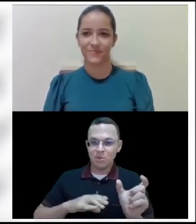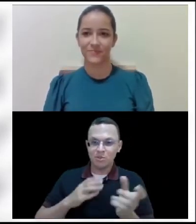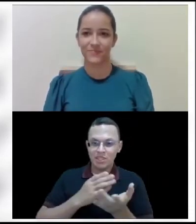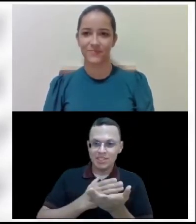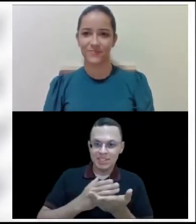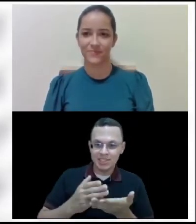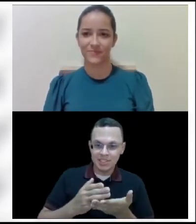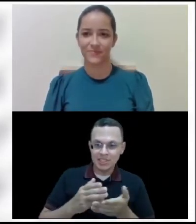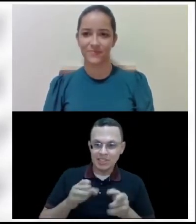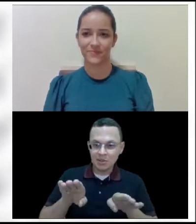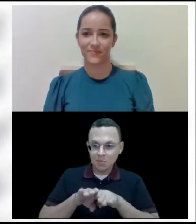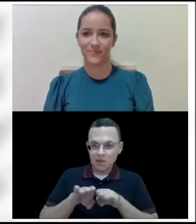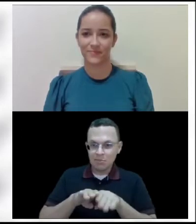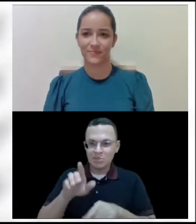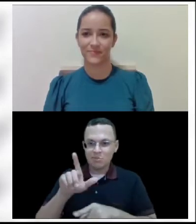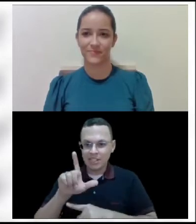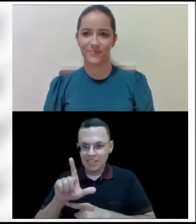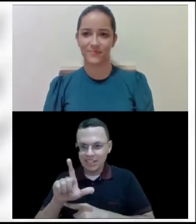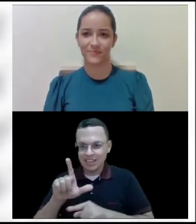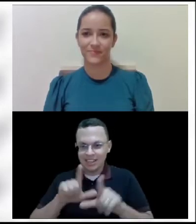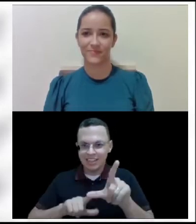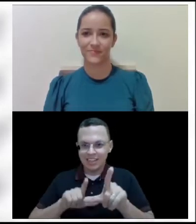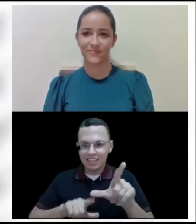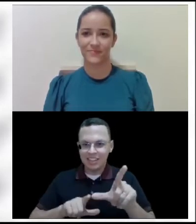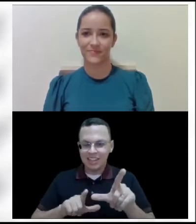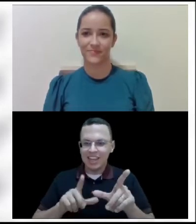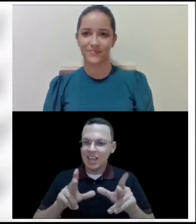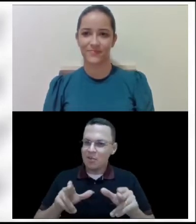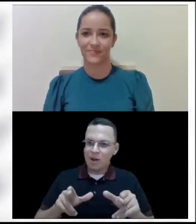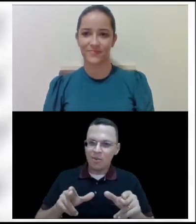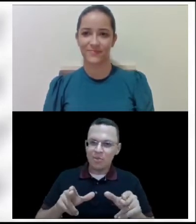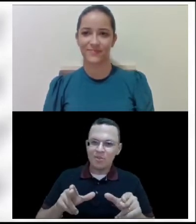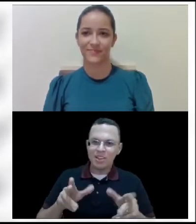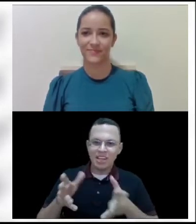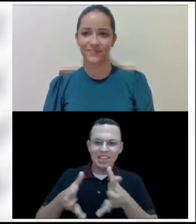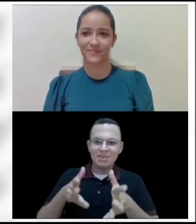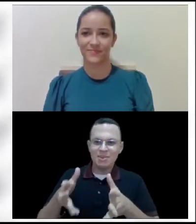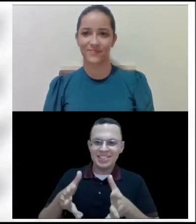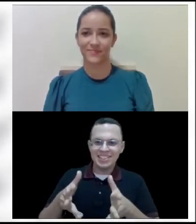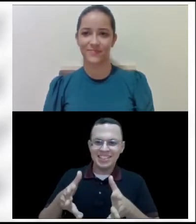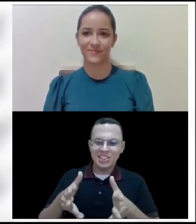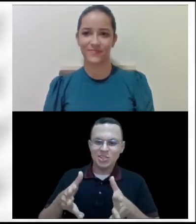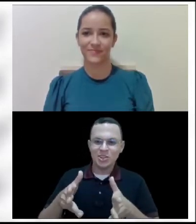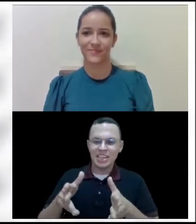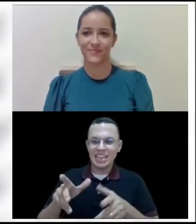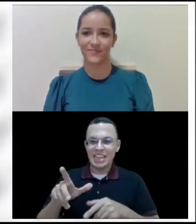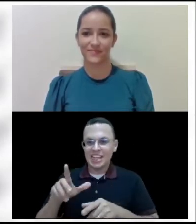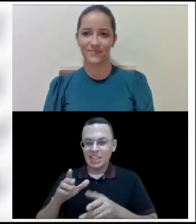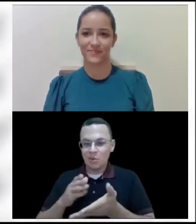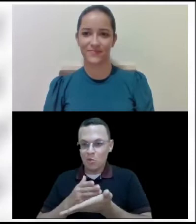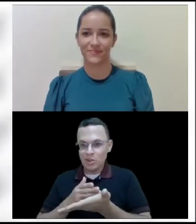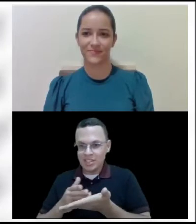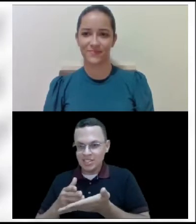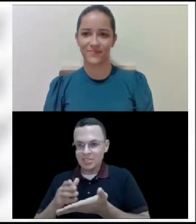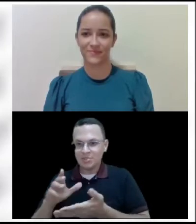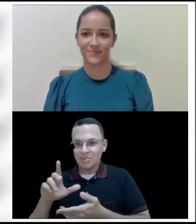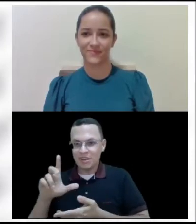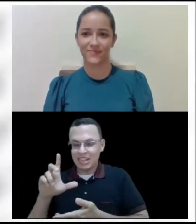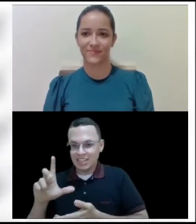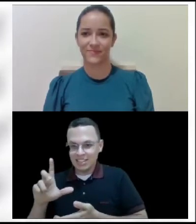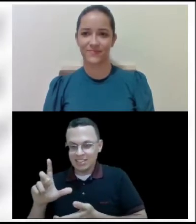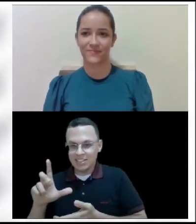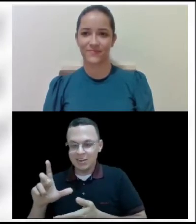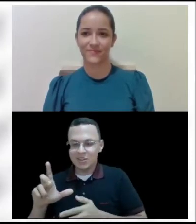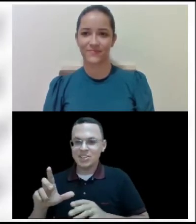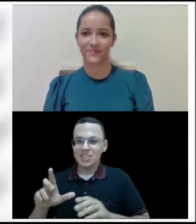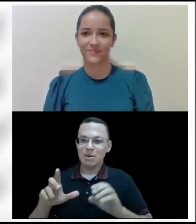palavras em português elas iniciam com a mesma letra, é igual em Libras. Só que não é o início, não é a